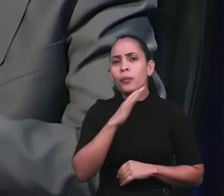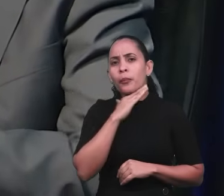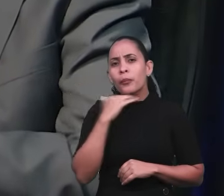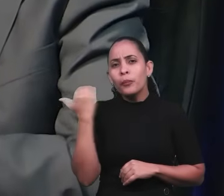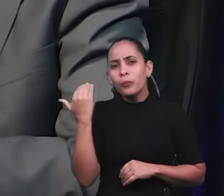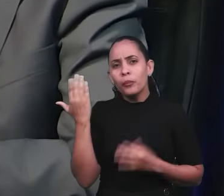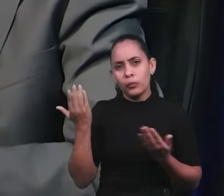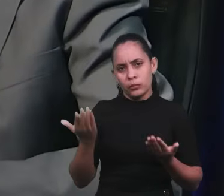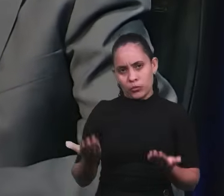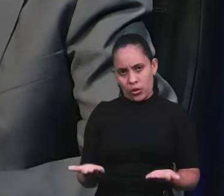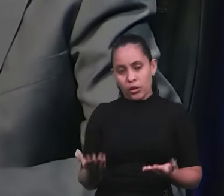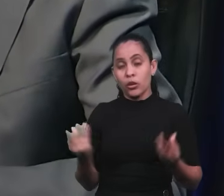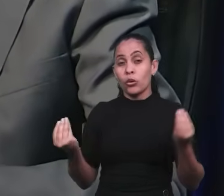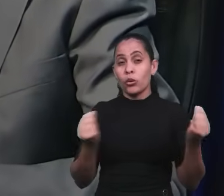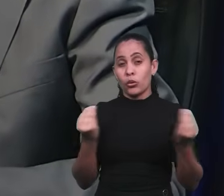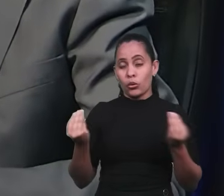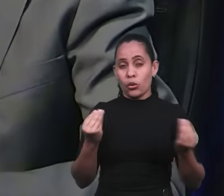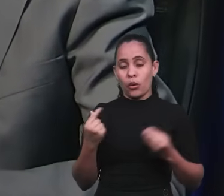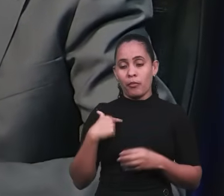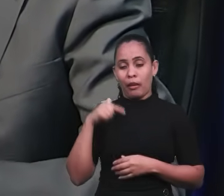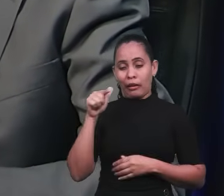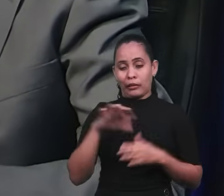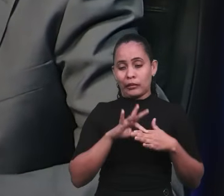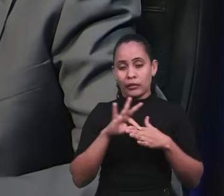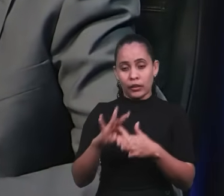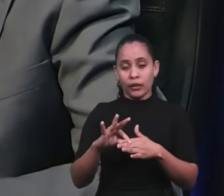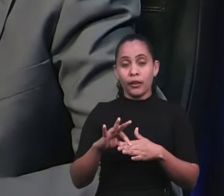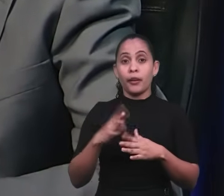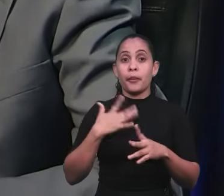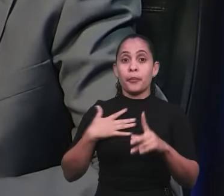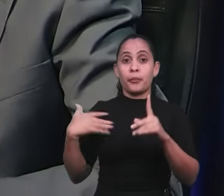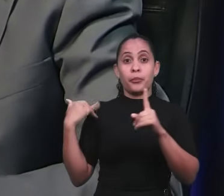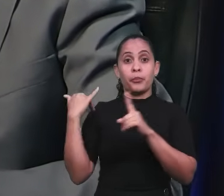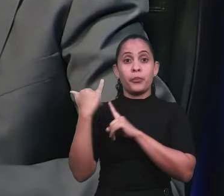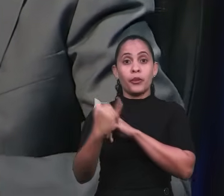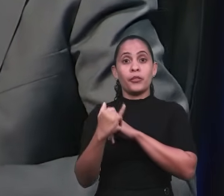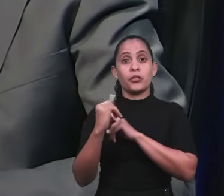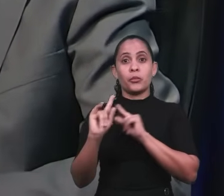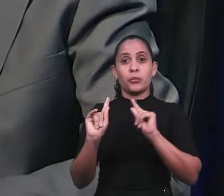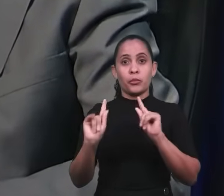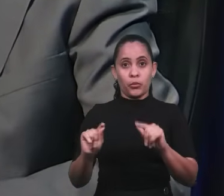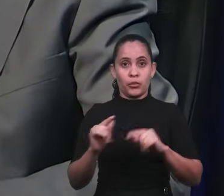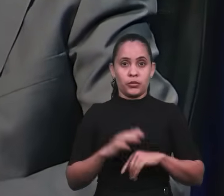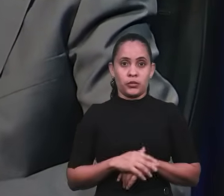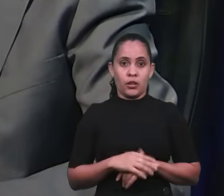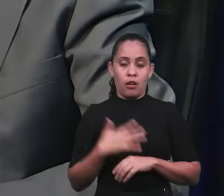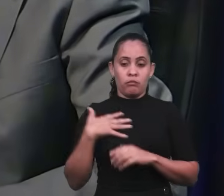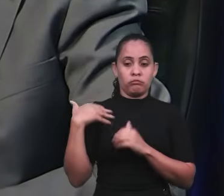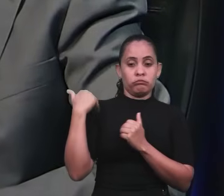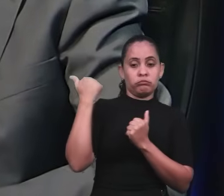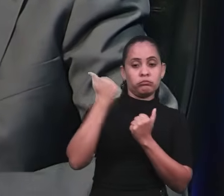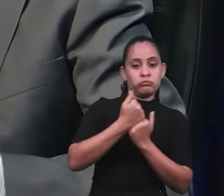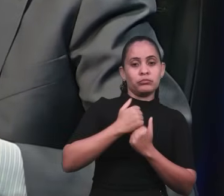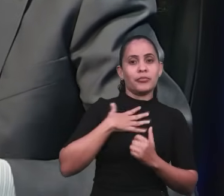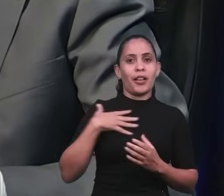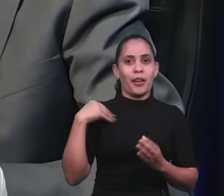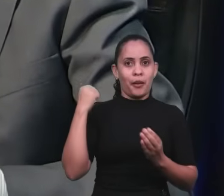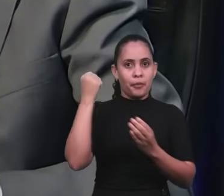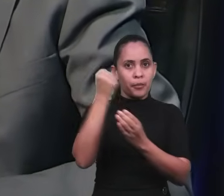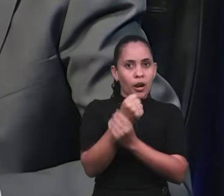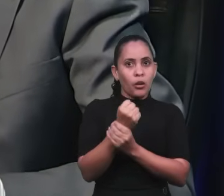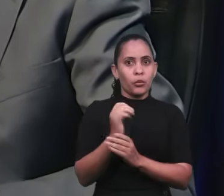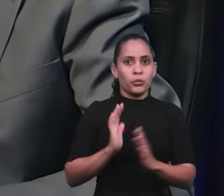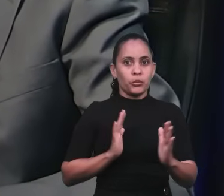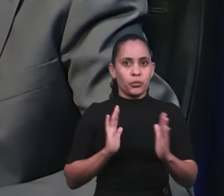E como a direção ali agora, profeticamente, passaria para Abraão, na época